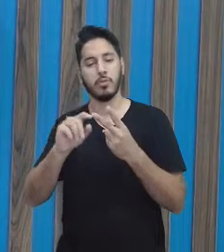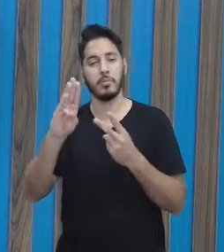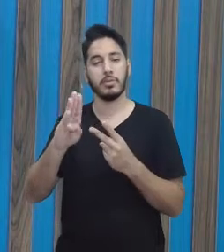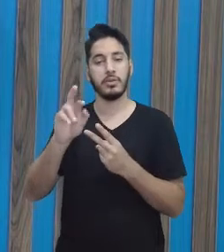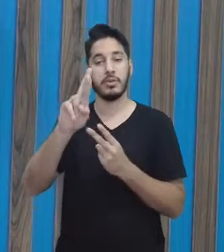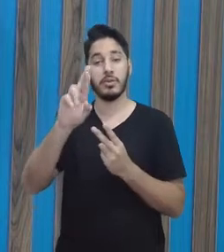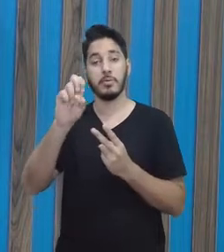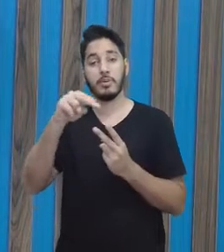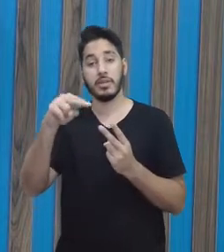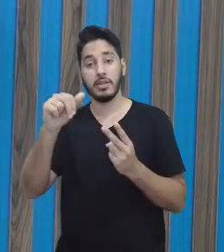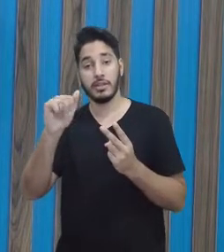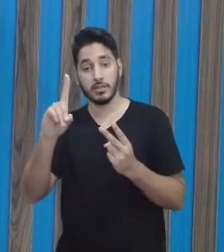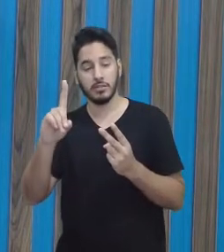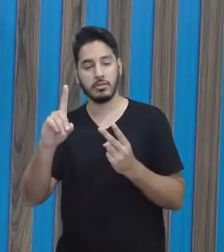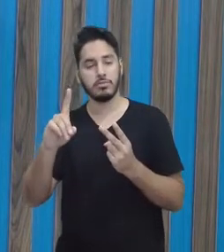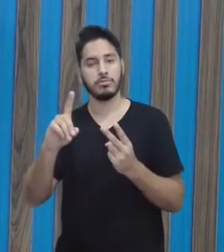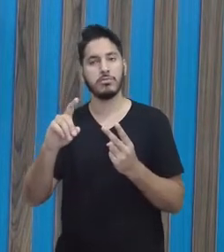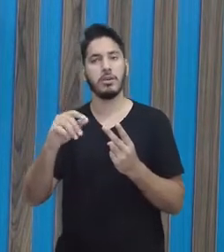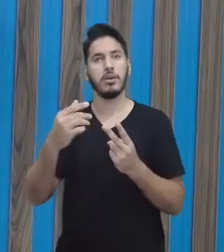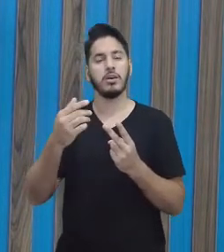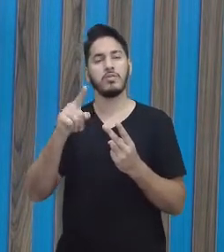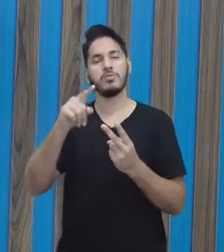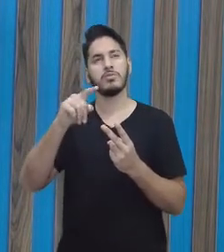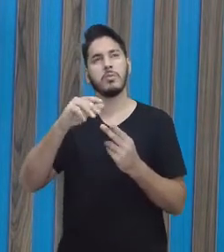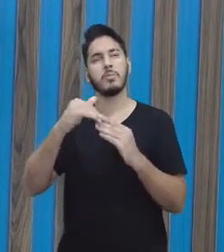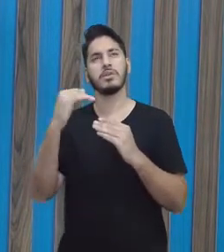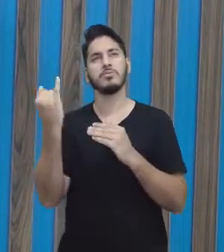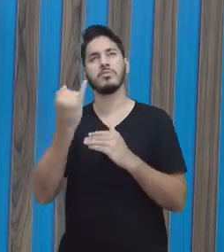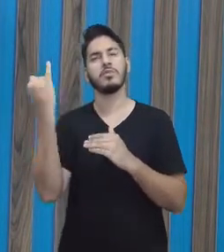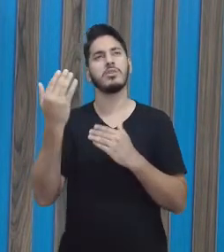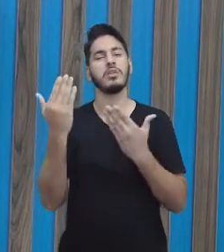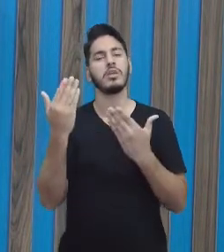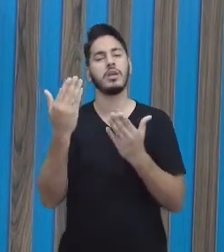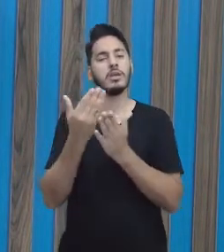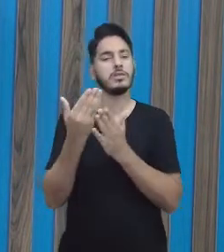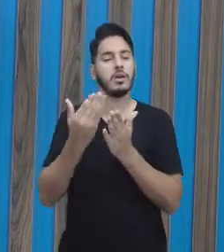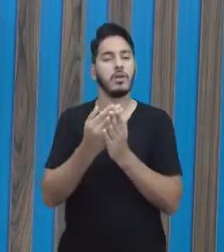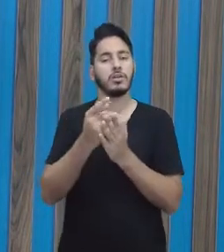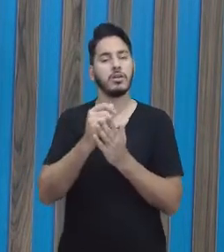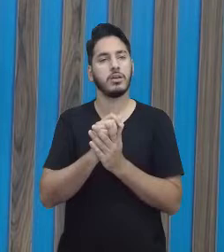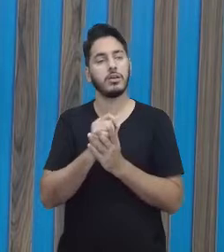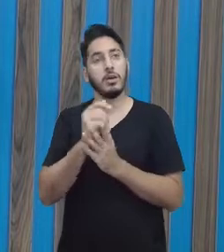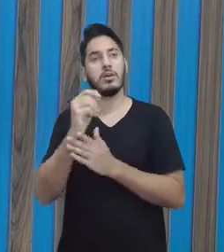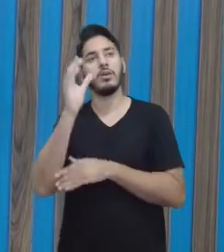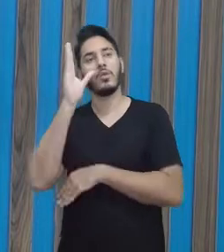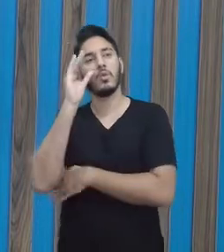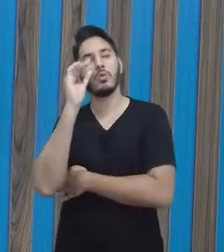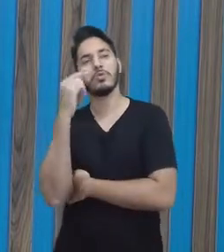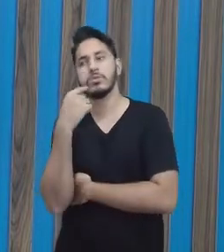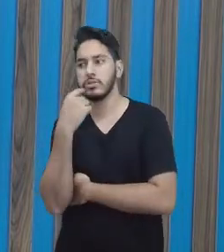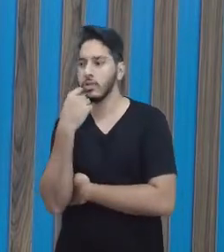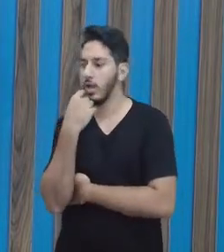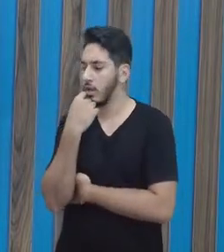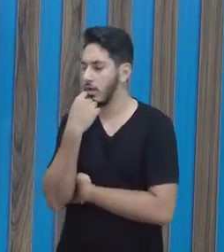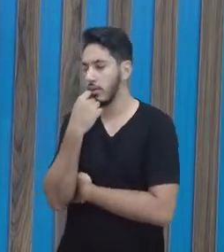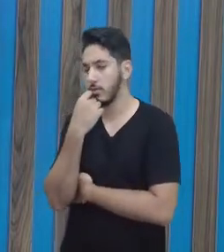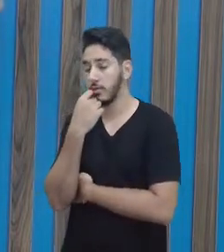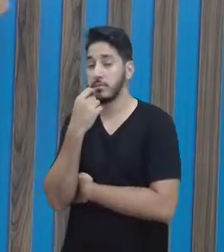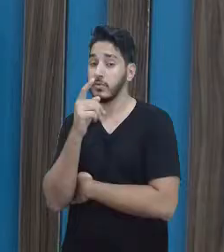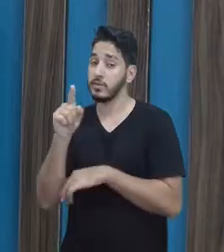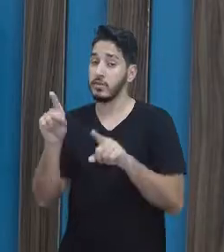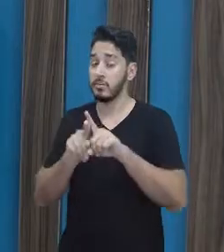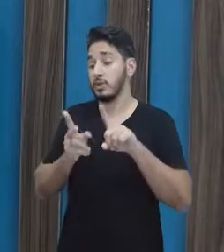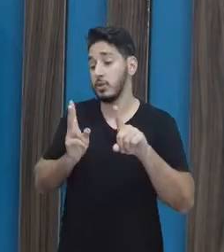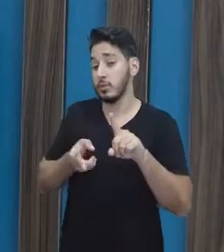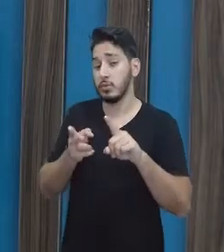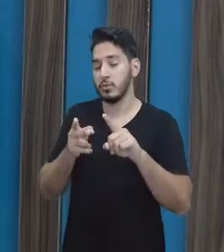o mais importante é que vocês tenham, que essa aula possa ter despertado curiosidade, né, Gine? Curiosidade em